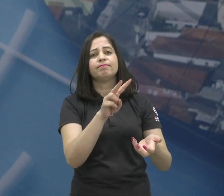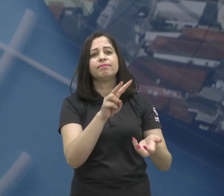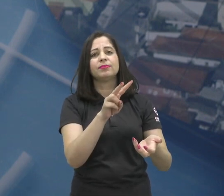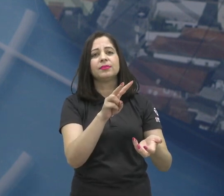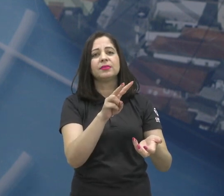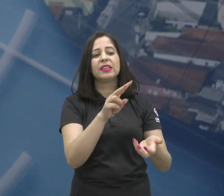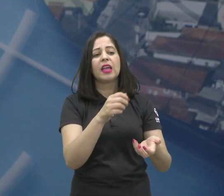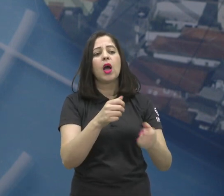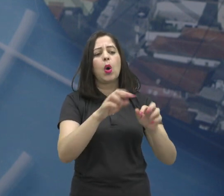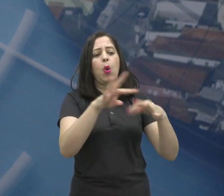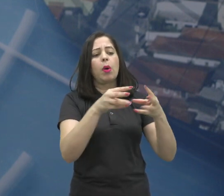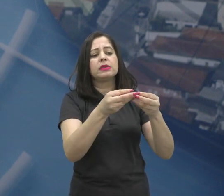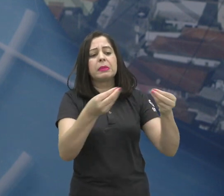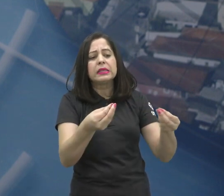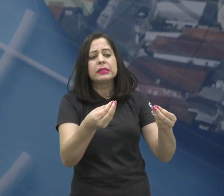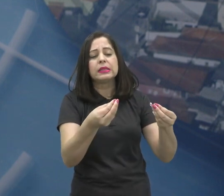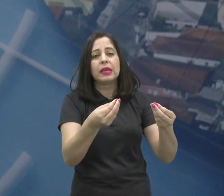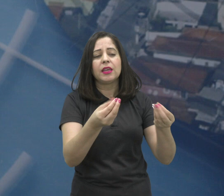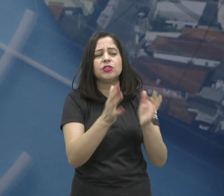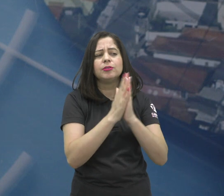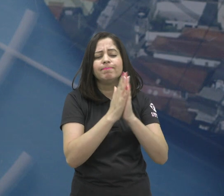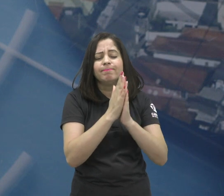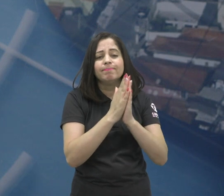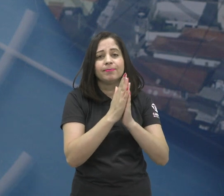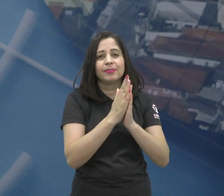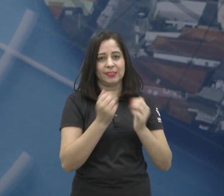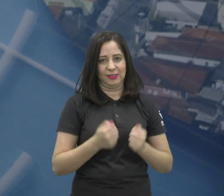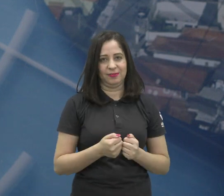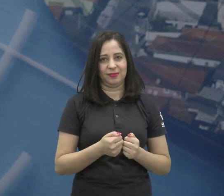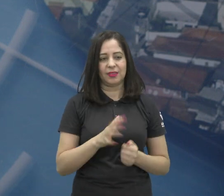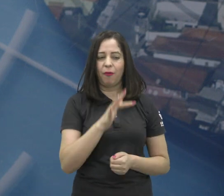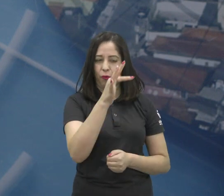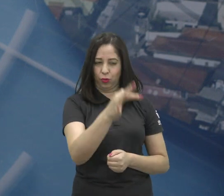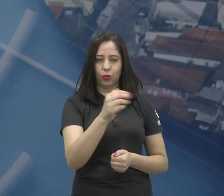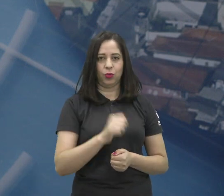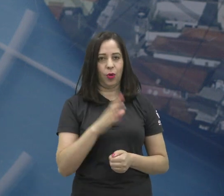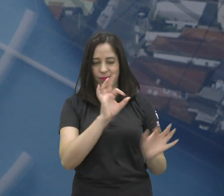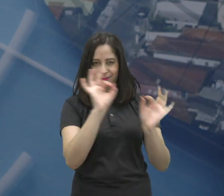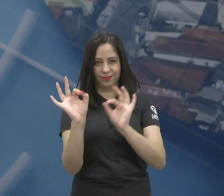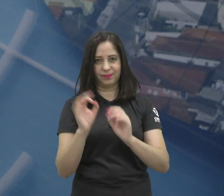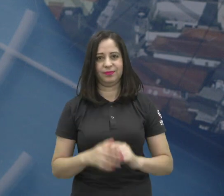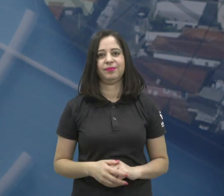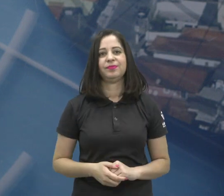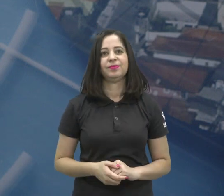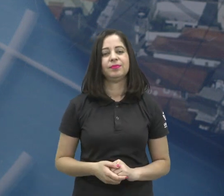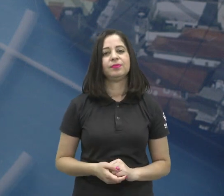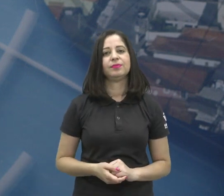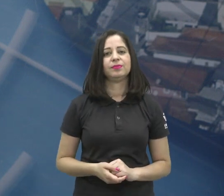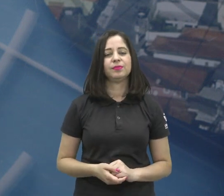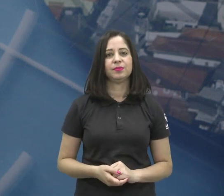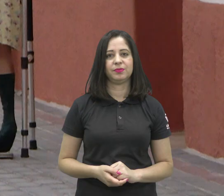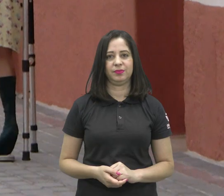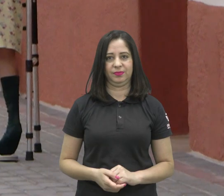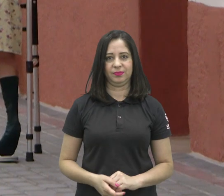quem está por lá, os presentes, eles esperam nesse fim de ano e para o futuro. Tá bem legal, vamos conferir.